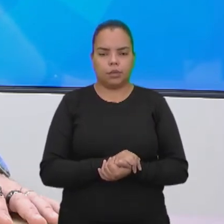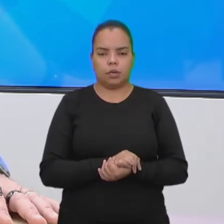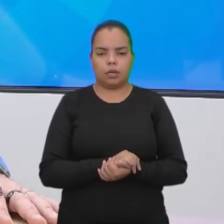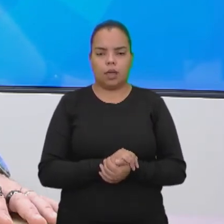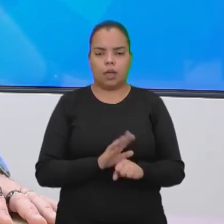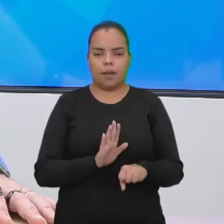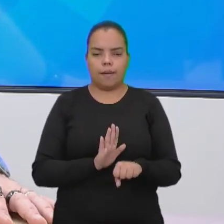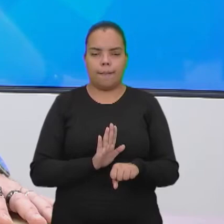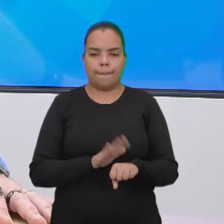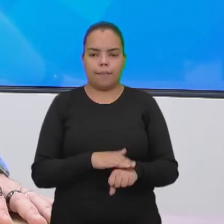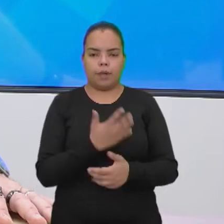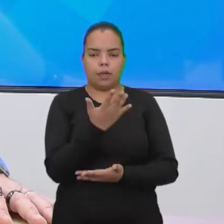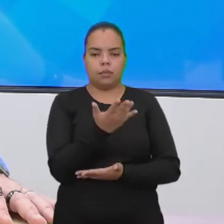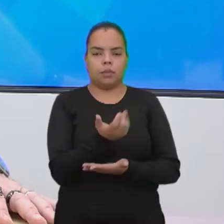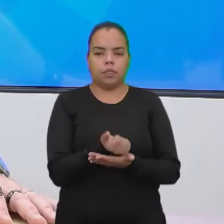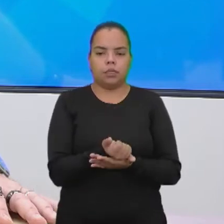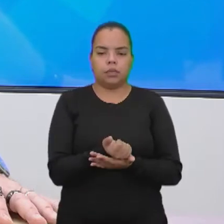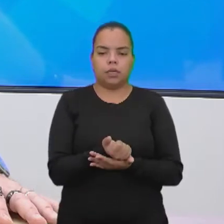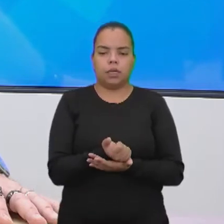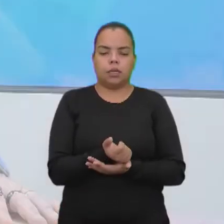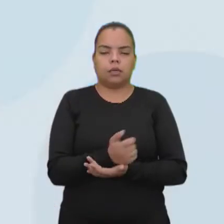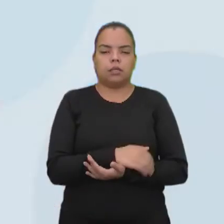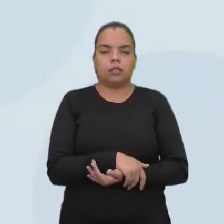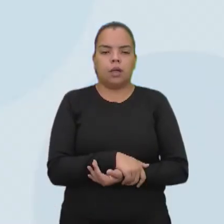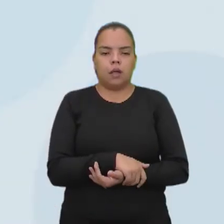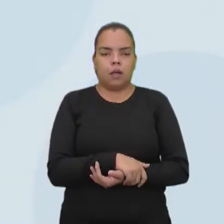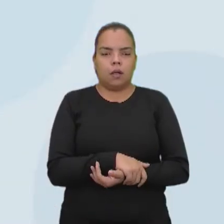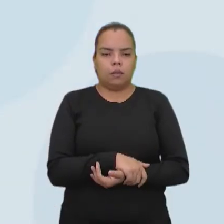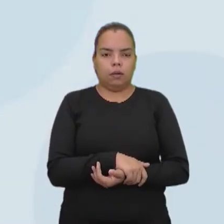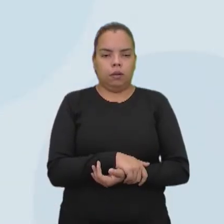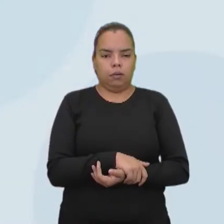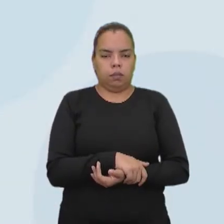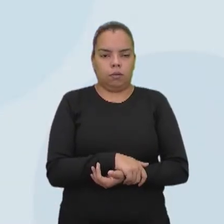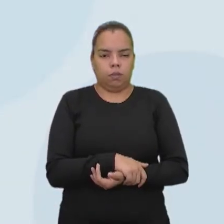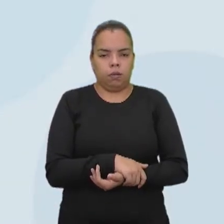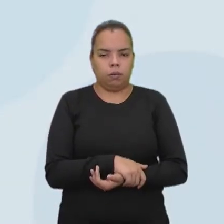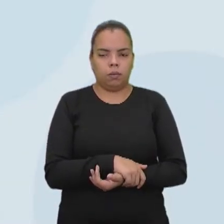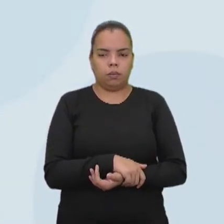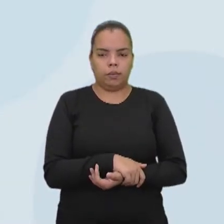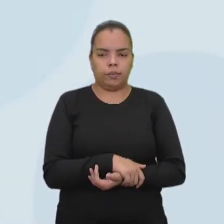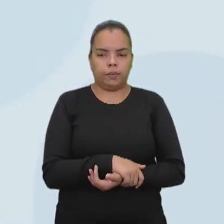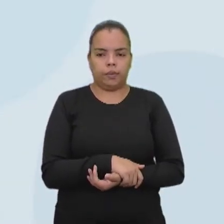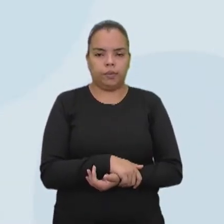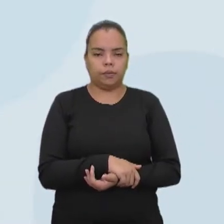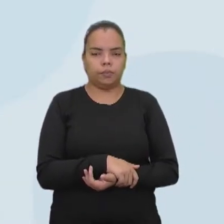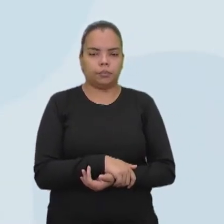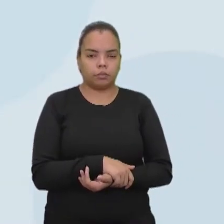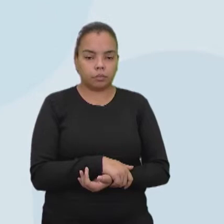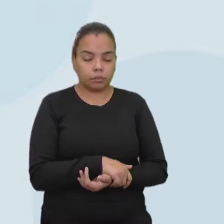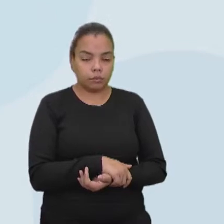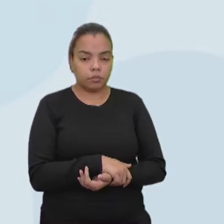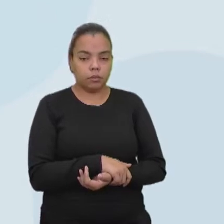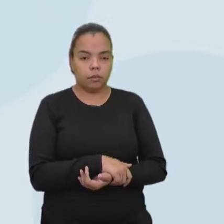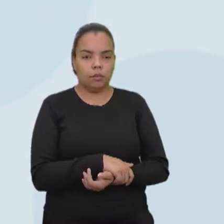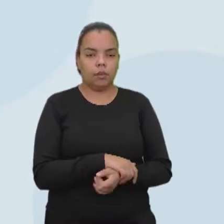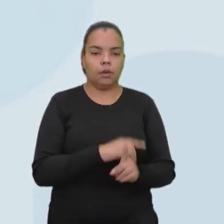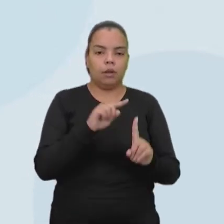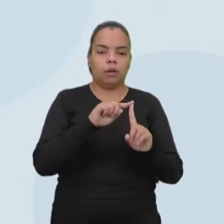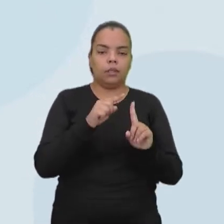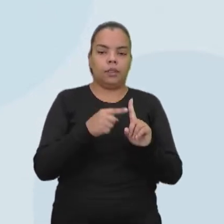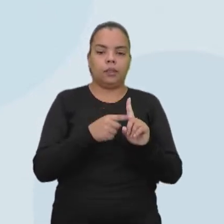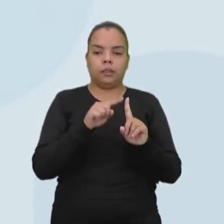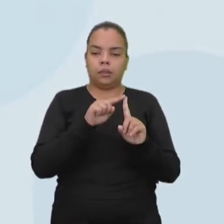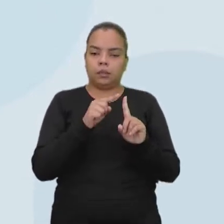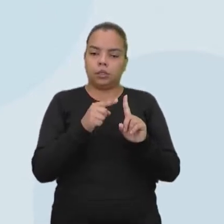aí sobre a questão aí das mulheres na saúde. Pode colocar aí na próxima tela, tá aí, ó. Consulta pré-natal com profissional de